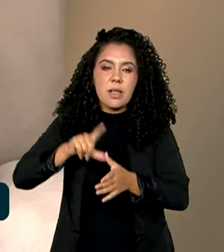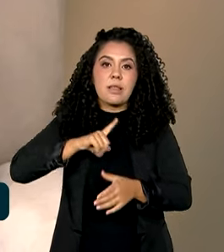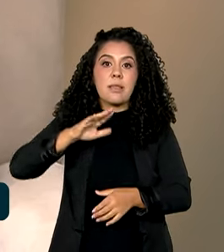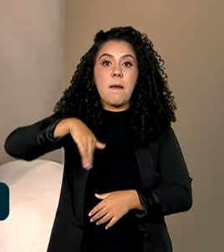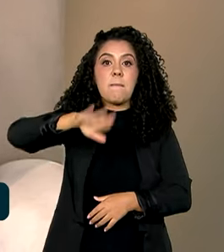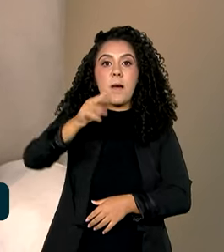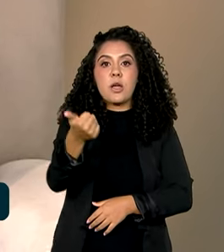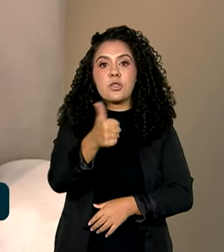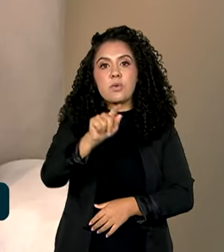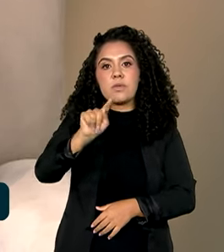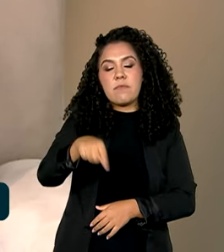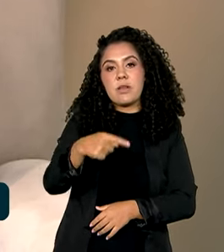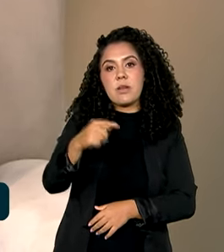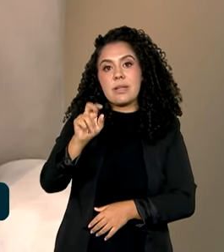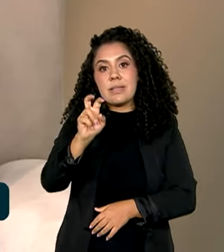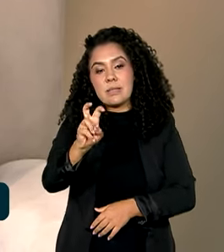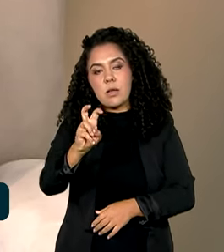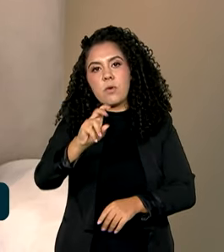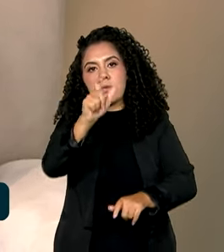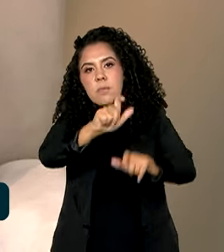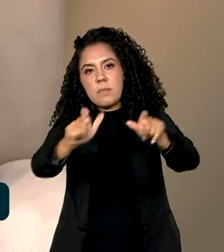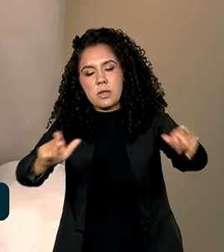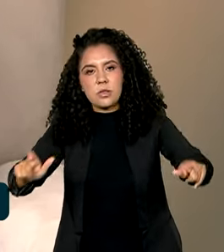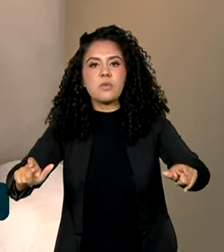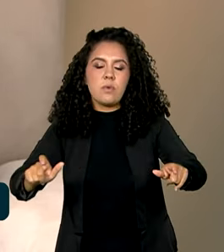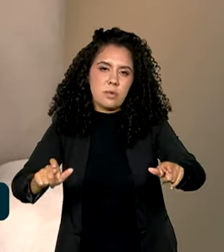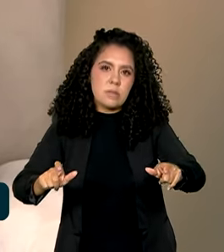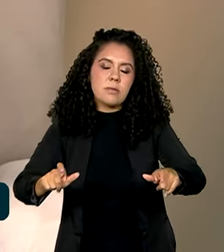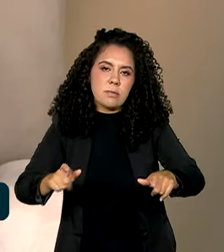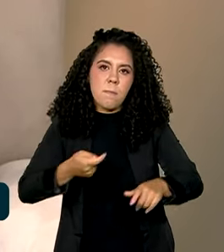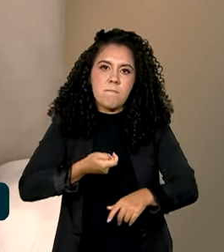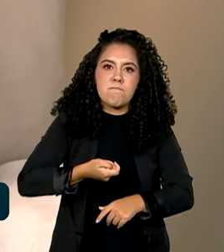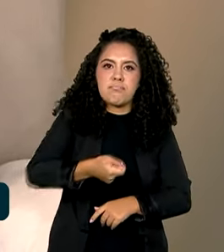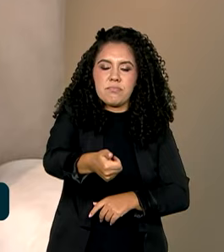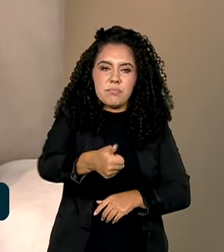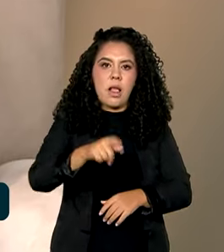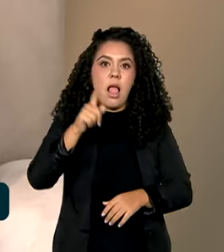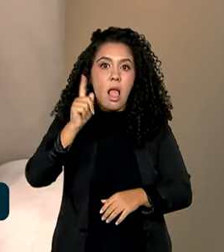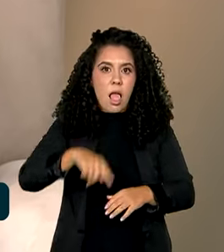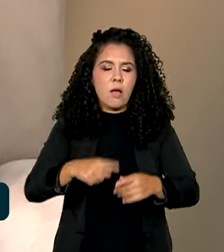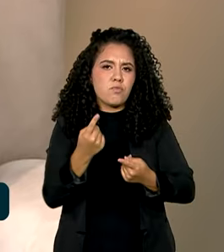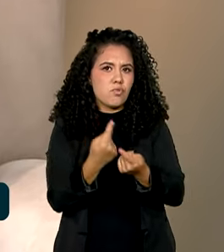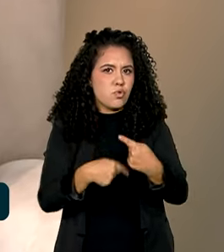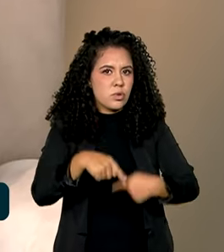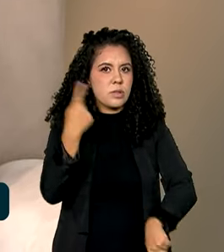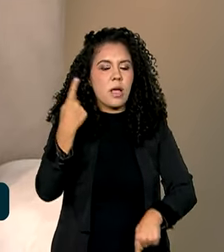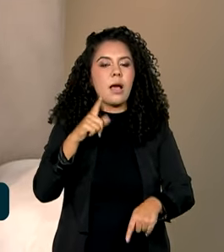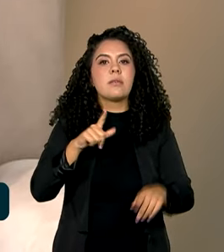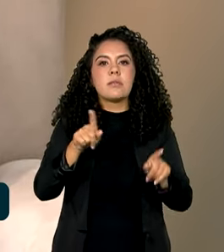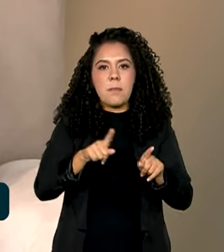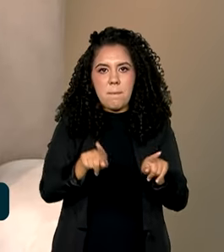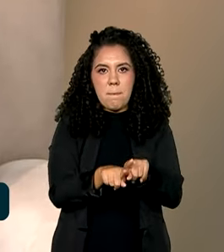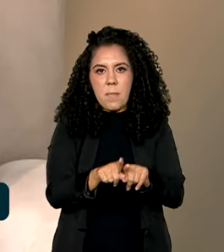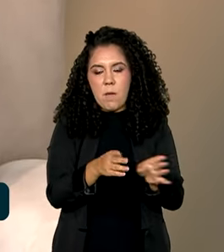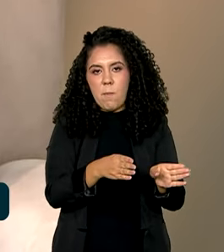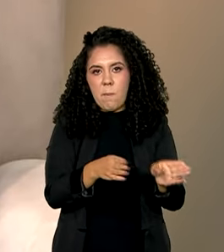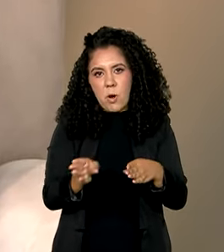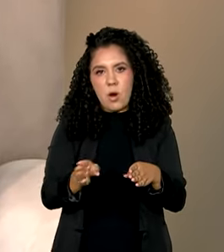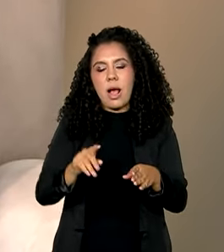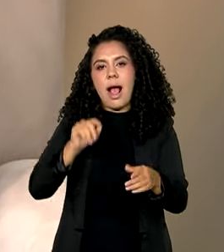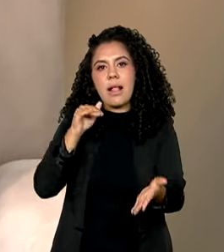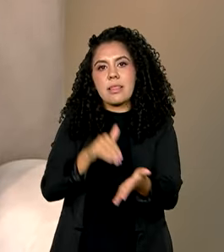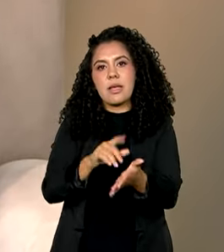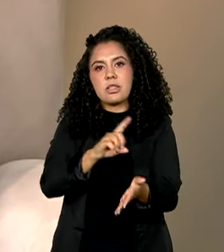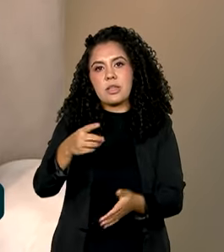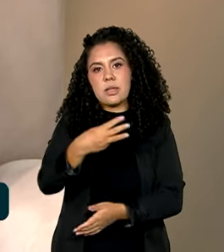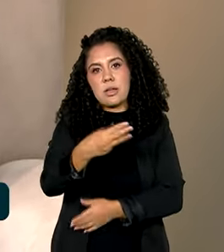milhões e meio de pessoas. Então, o programa, a gente considera que ele é um sucesso muito grande. Ele foi prorrogado até março, até 31 de março, para que a